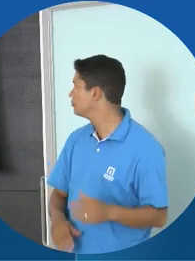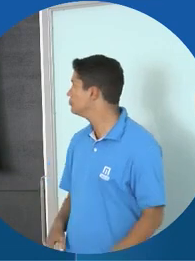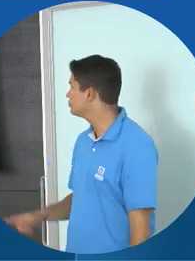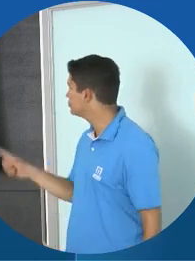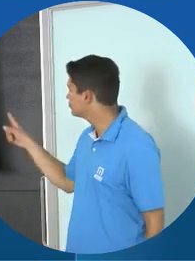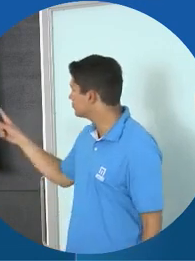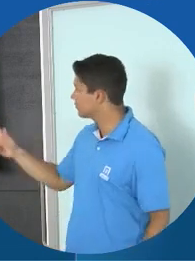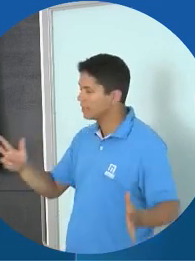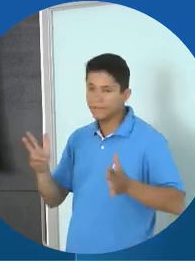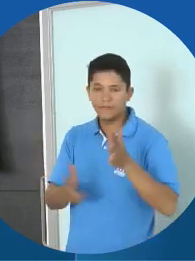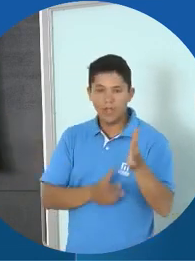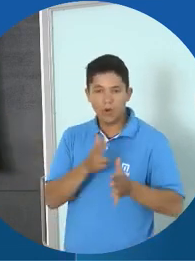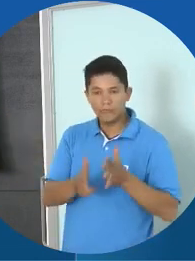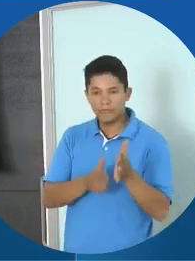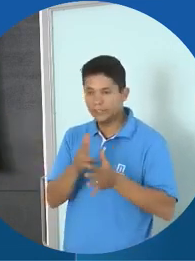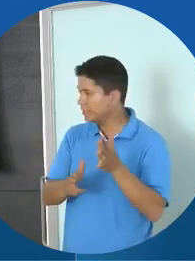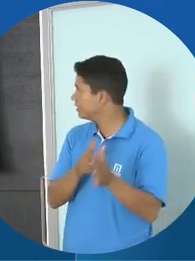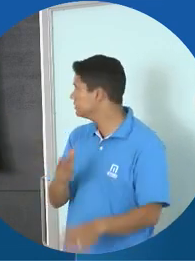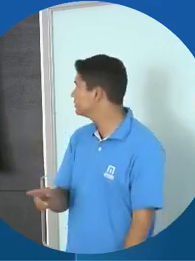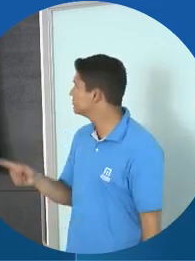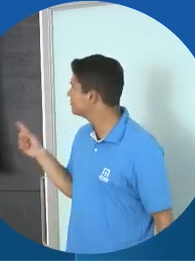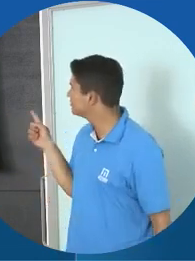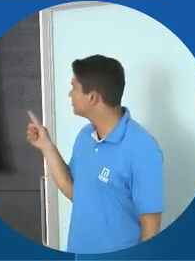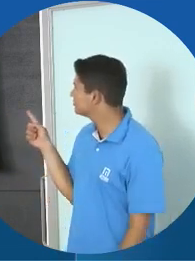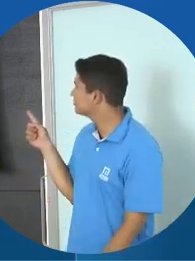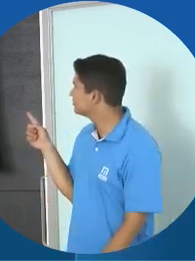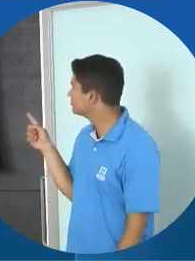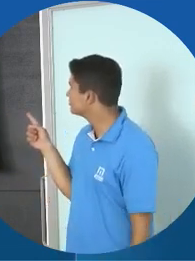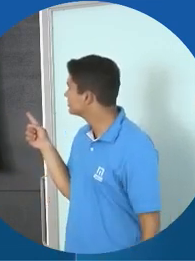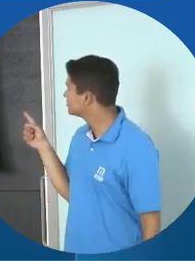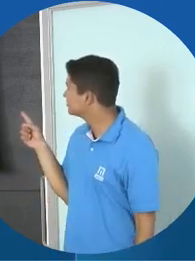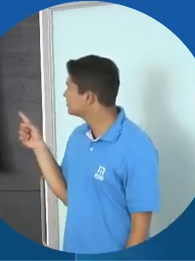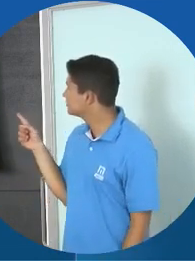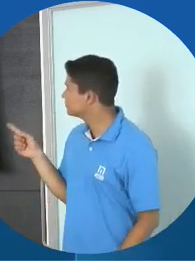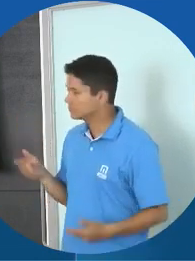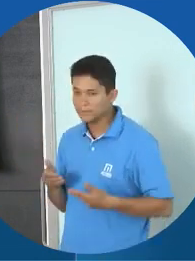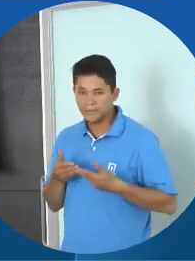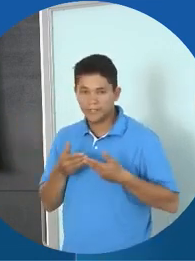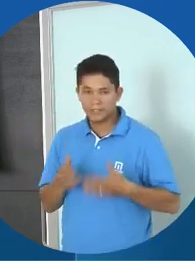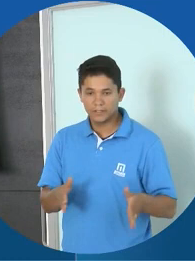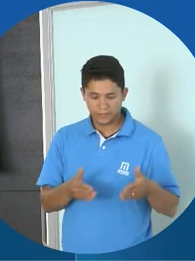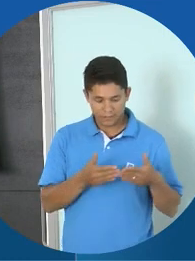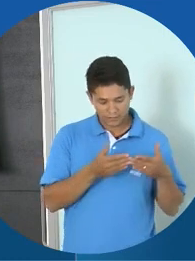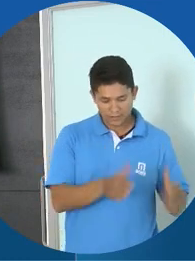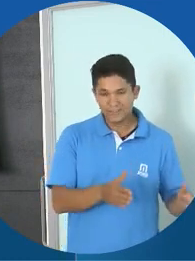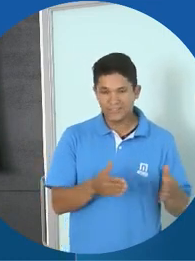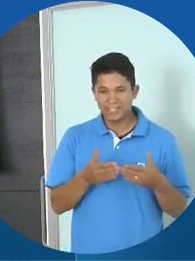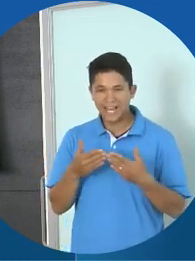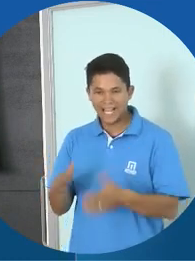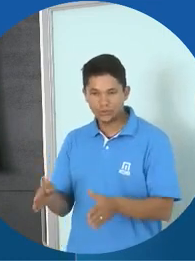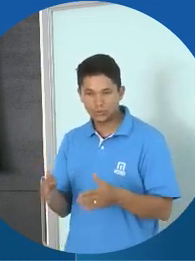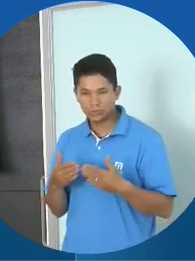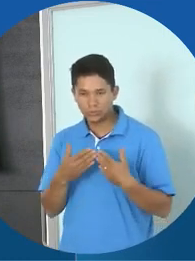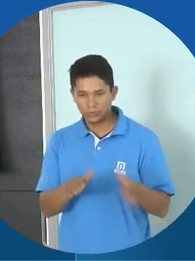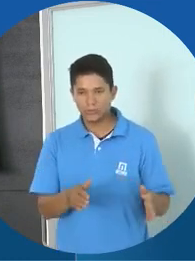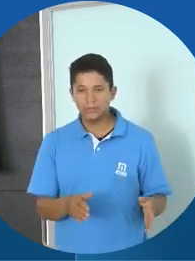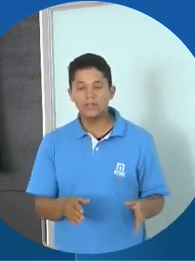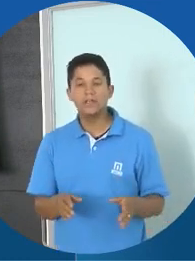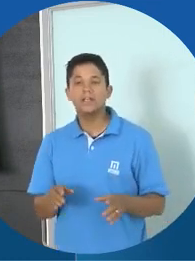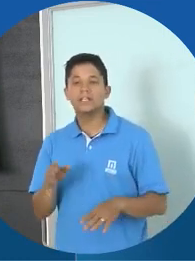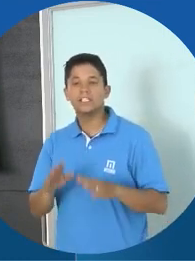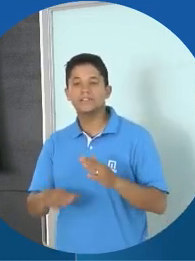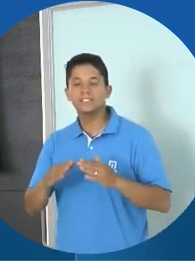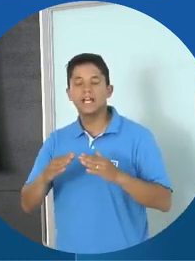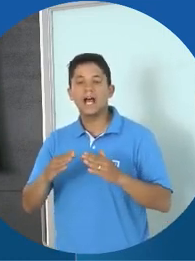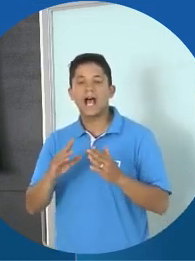Ferrovias, situações de lastros e subbase de vias, onde ocorrem